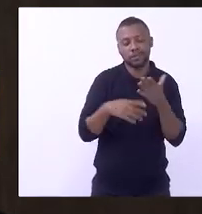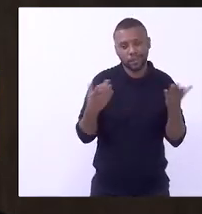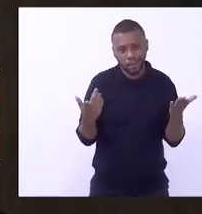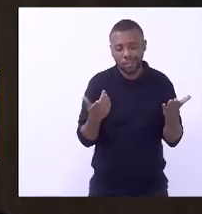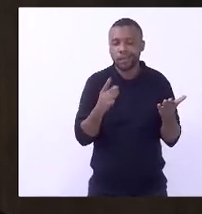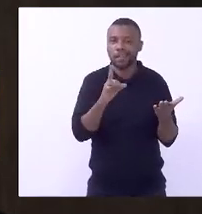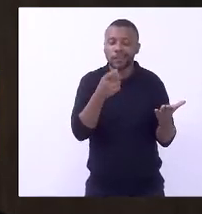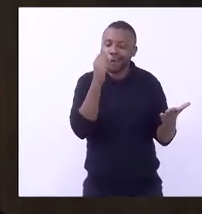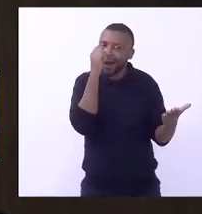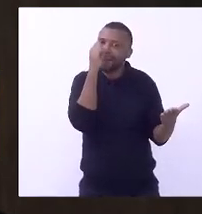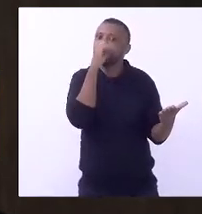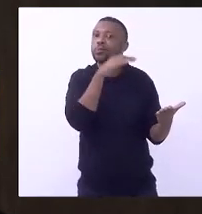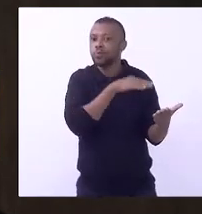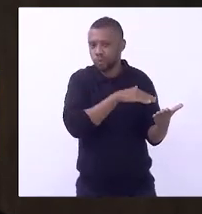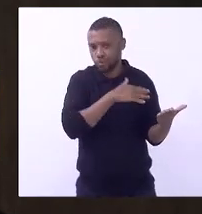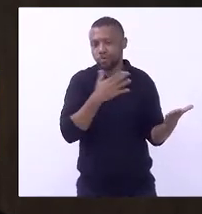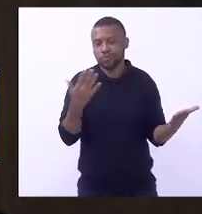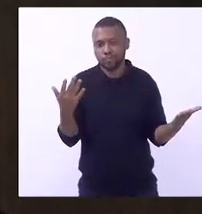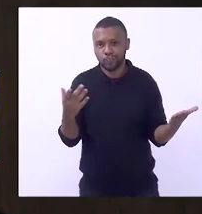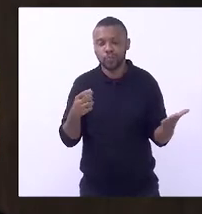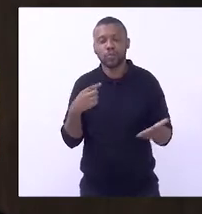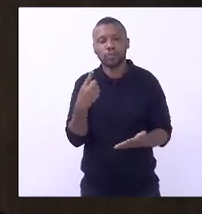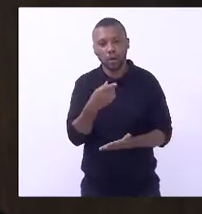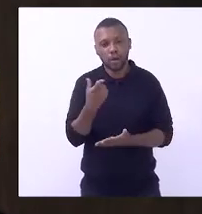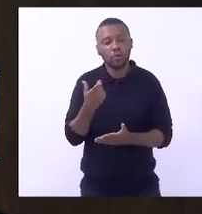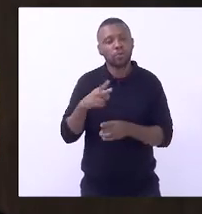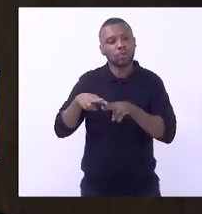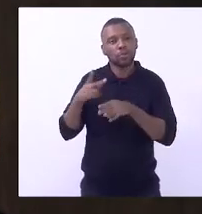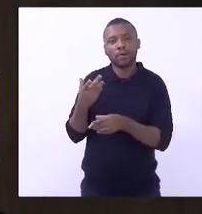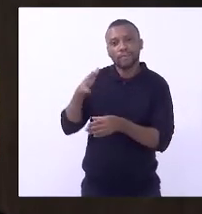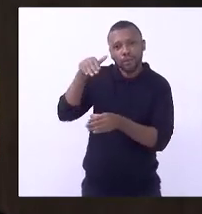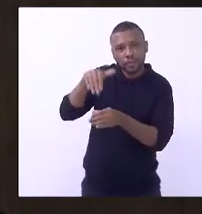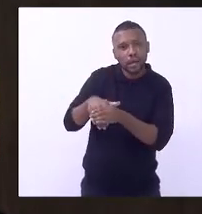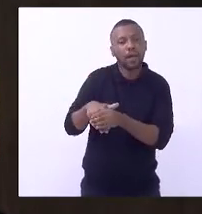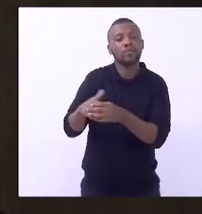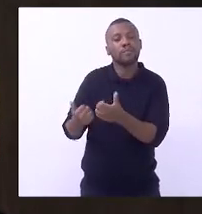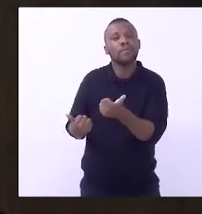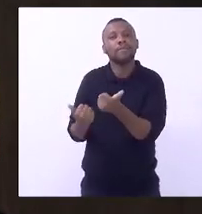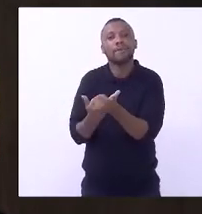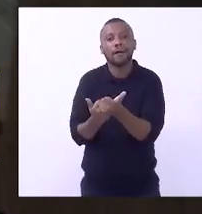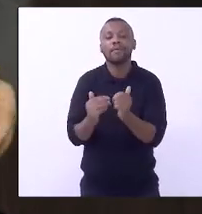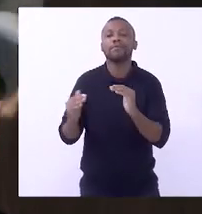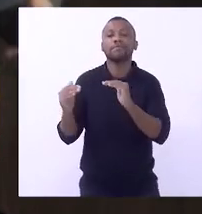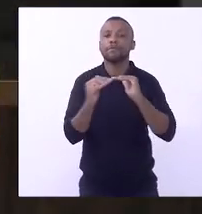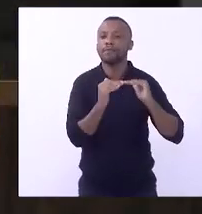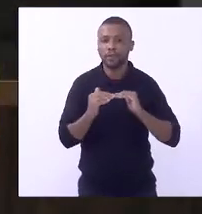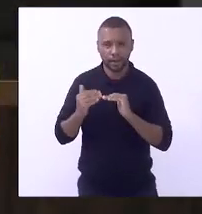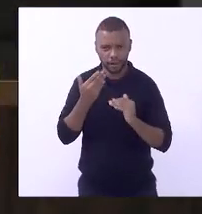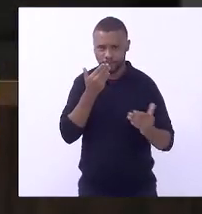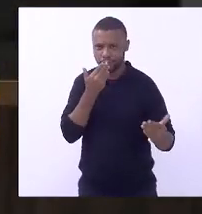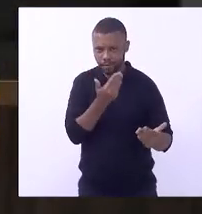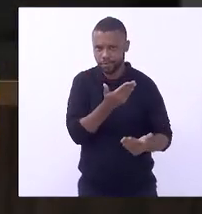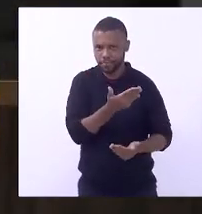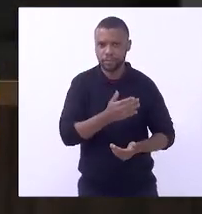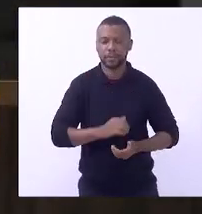verdadeiro absurdo. Por isso, estou votando favorável, senhor presidente.